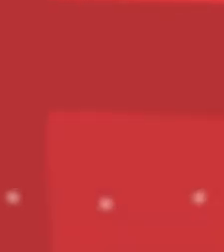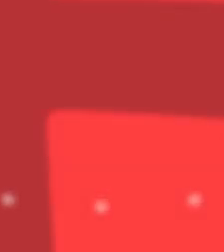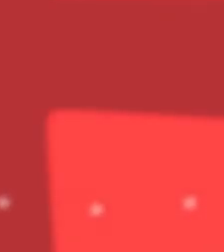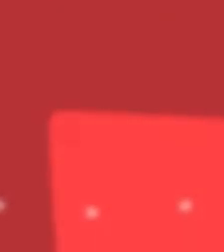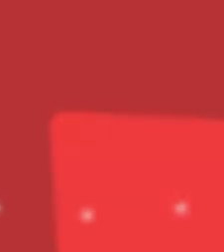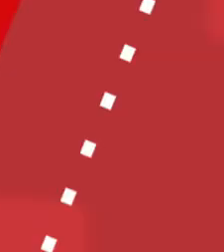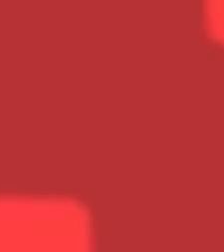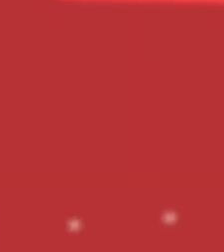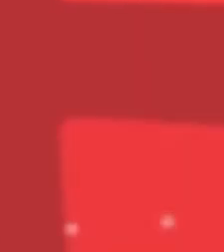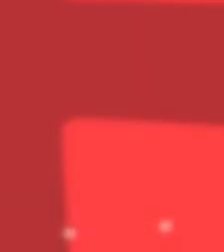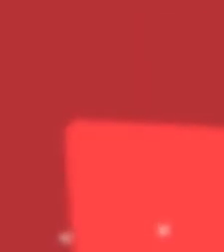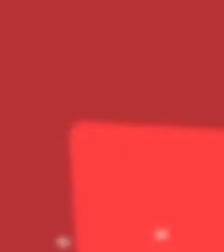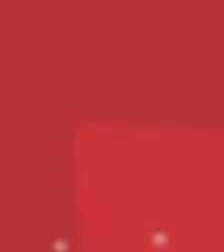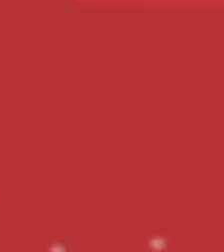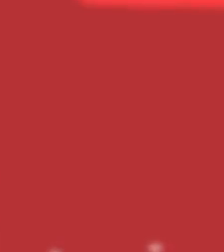E aí